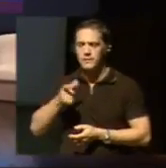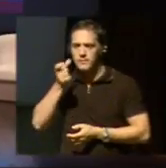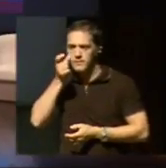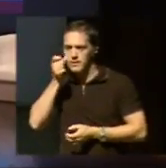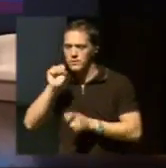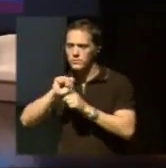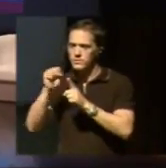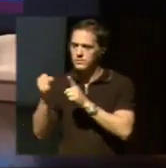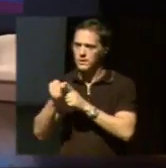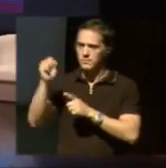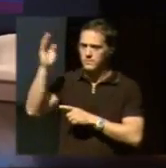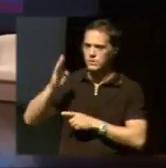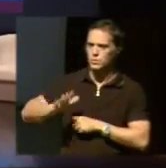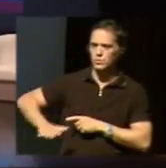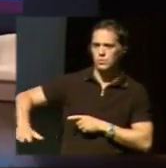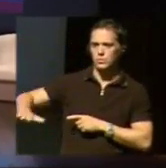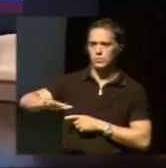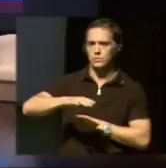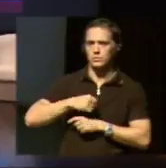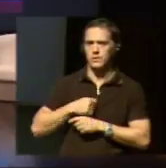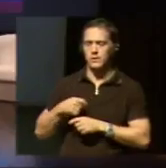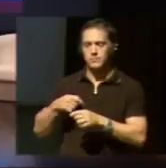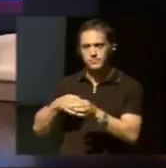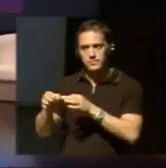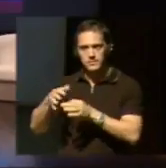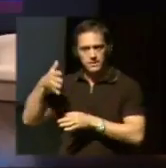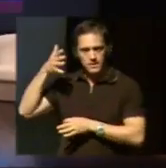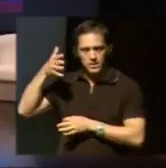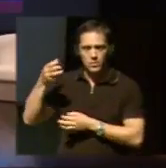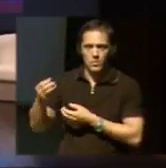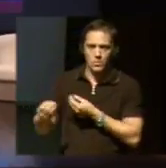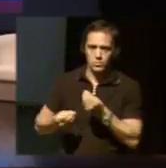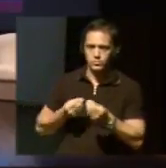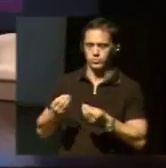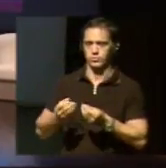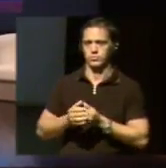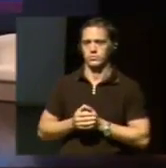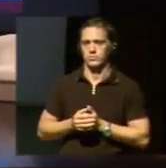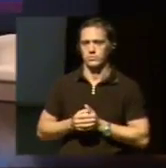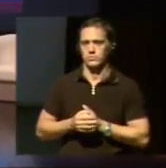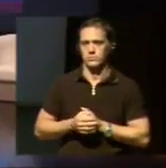brasilianische Gesellschaft. Ich habe den Vortrag vorbereitet. Eu preparei a palestra.